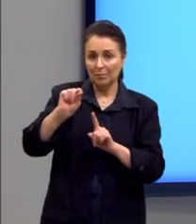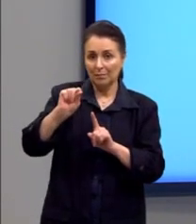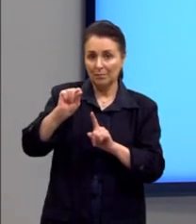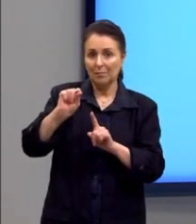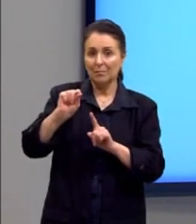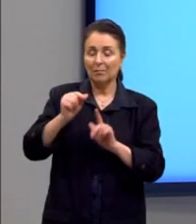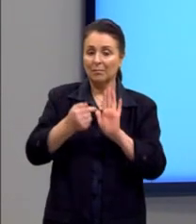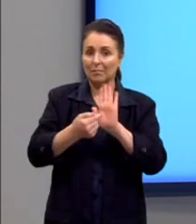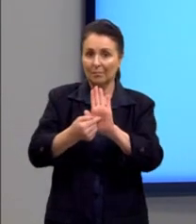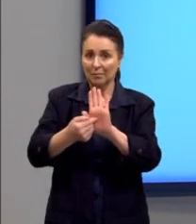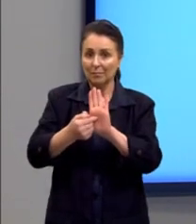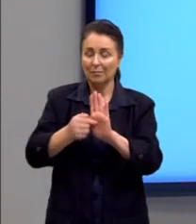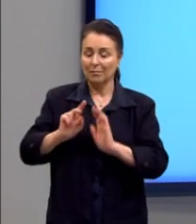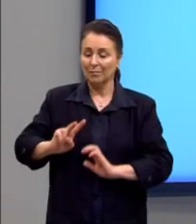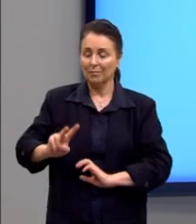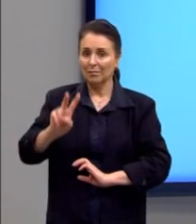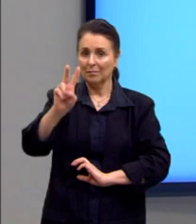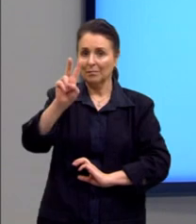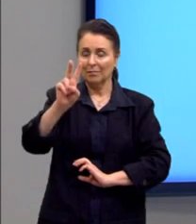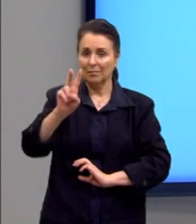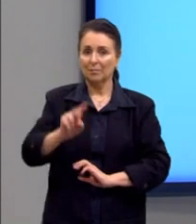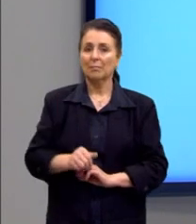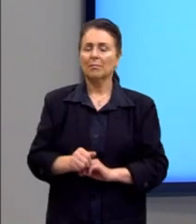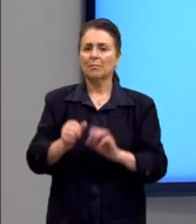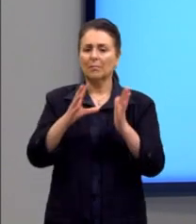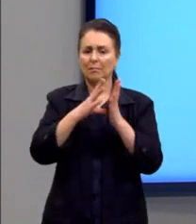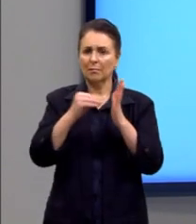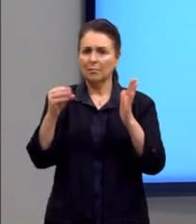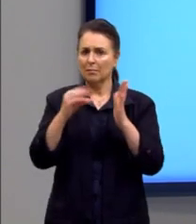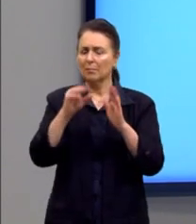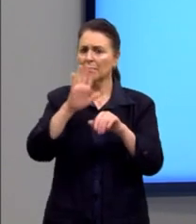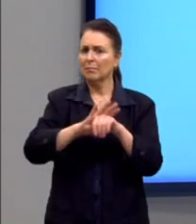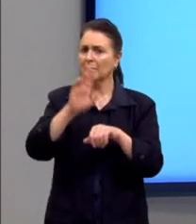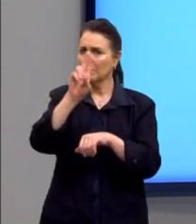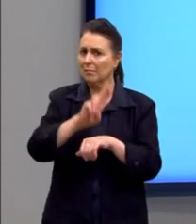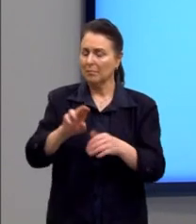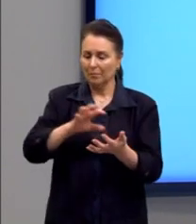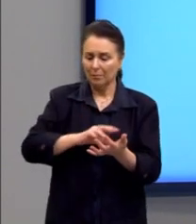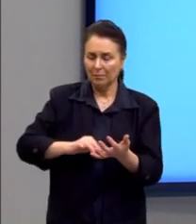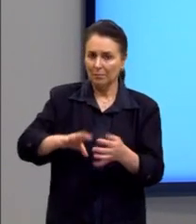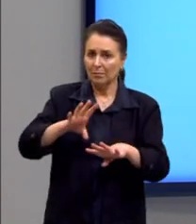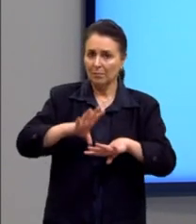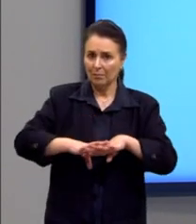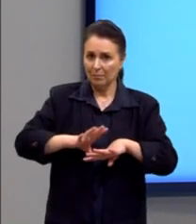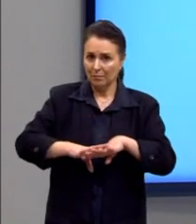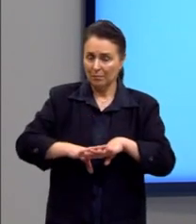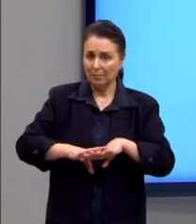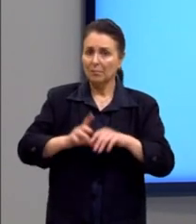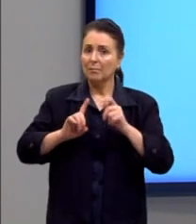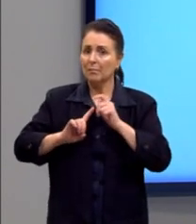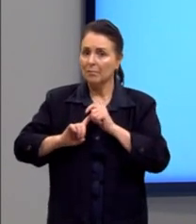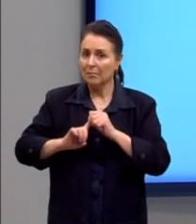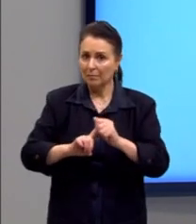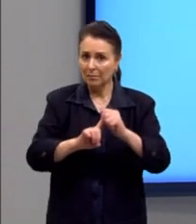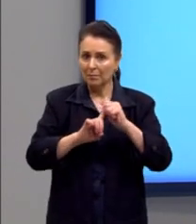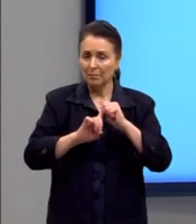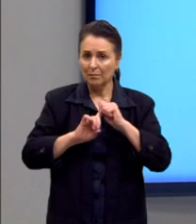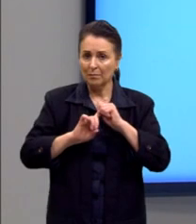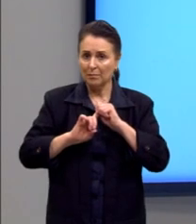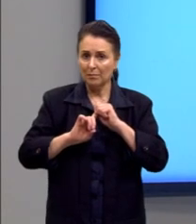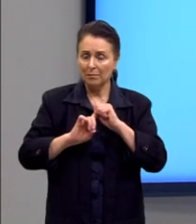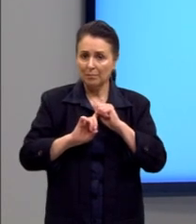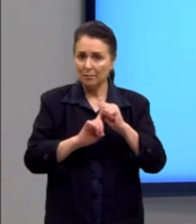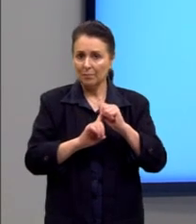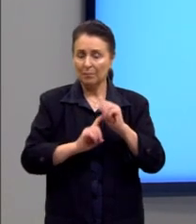para expressar esses valores ele é o modelo mais usual nos cálculos matemáticos principalmente nas